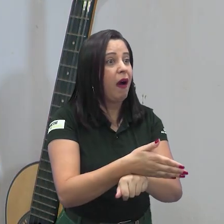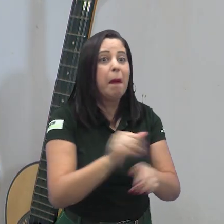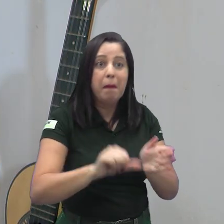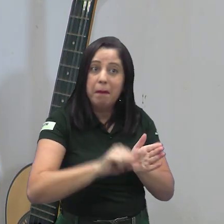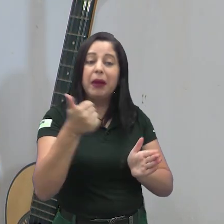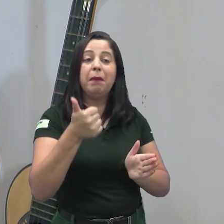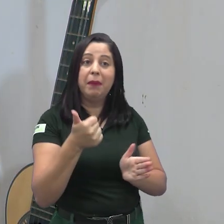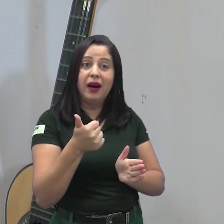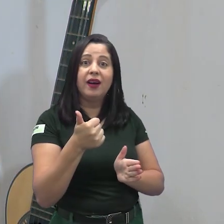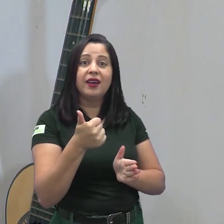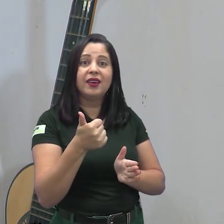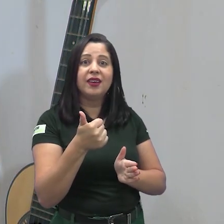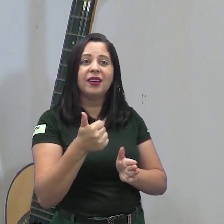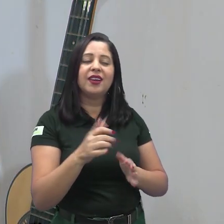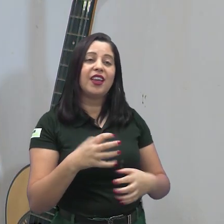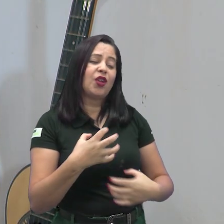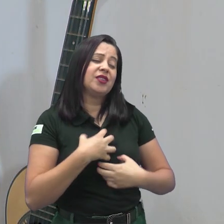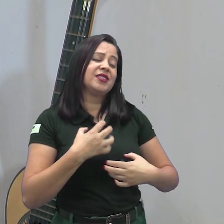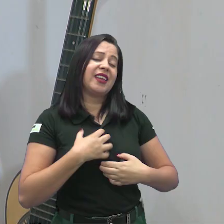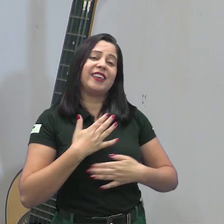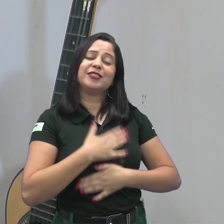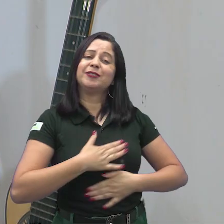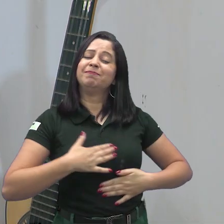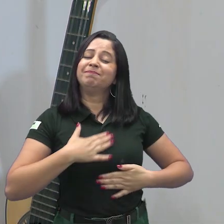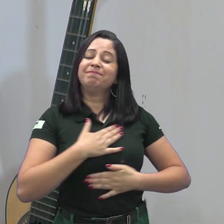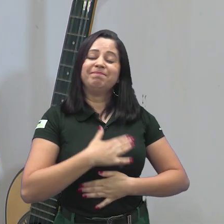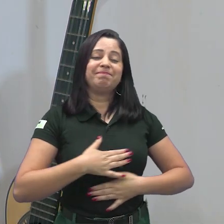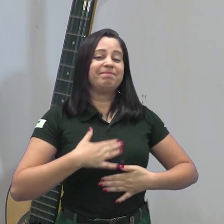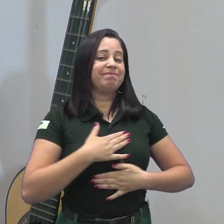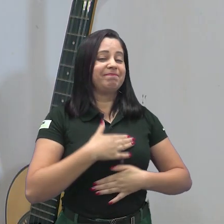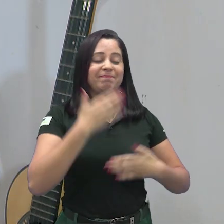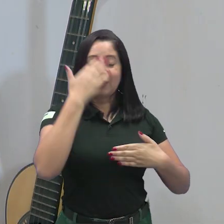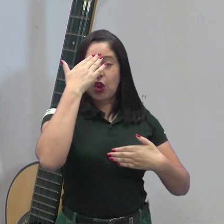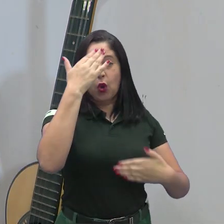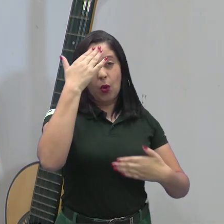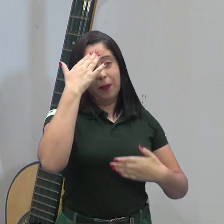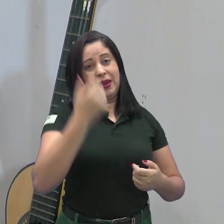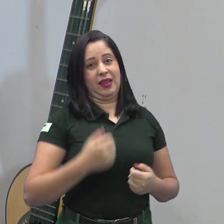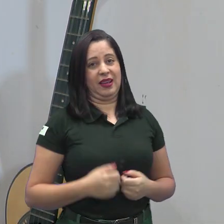vez, né? E isso é muito gratificante, né? A gente poder estar fazendo